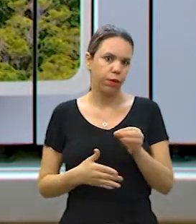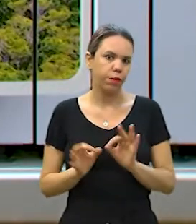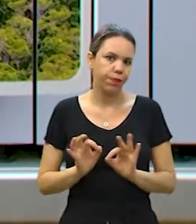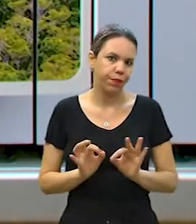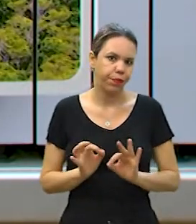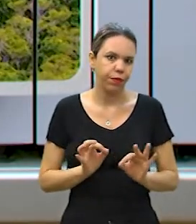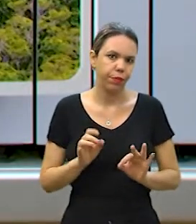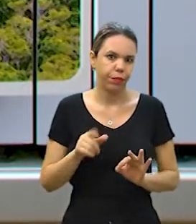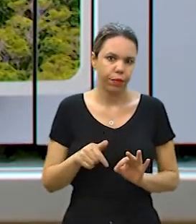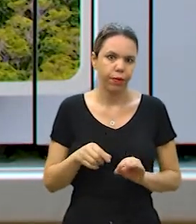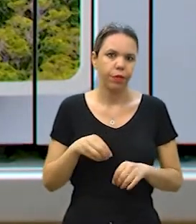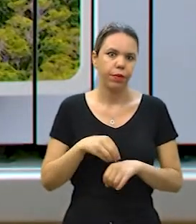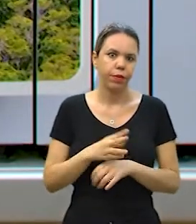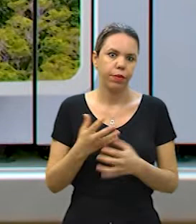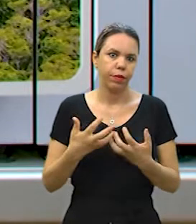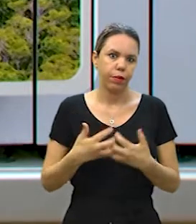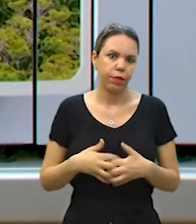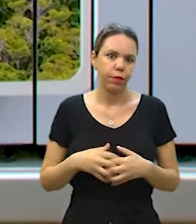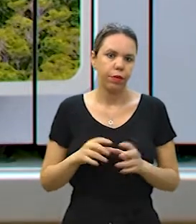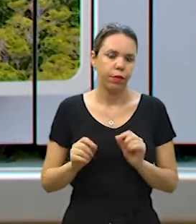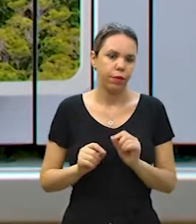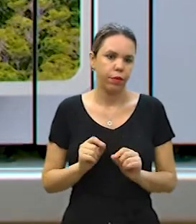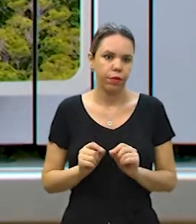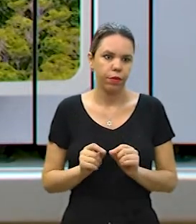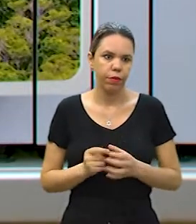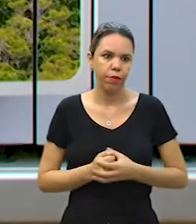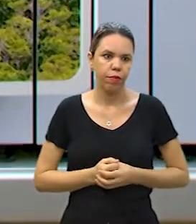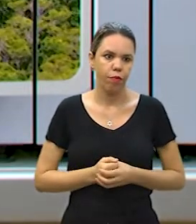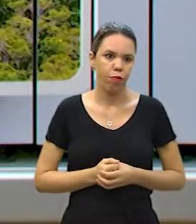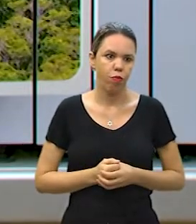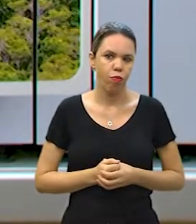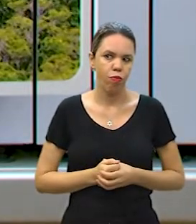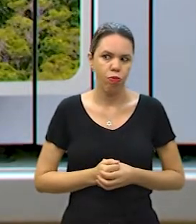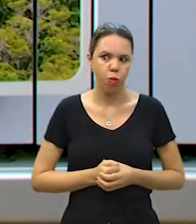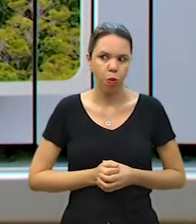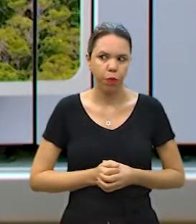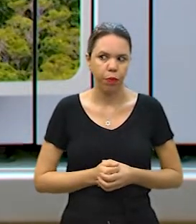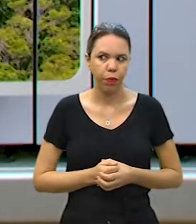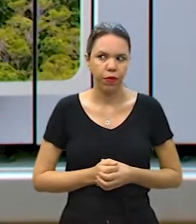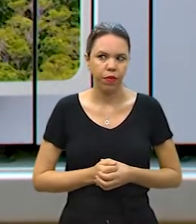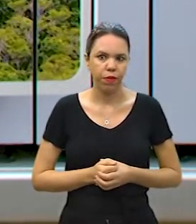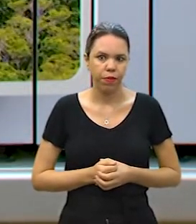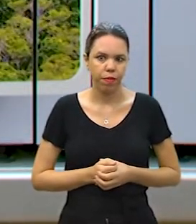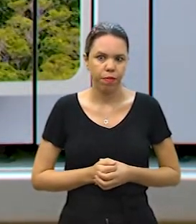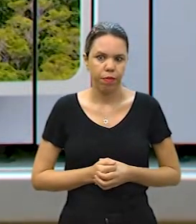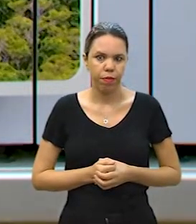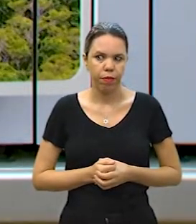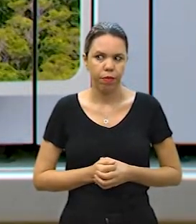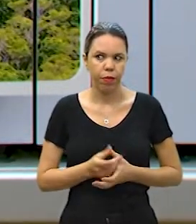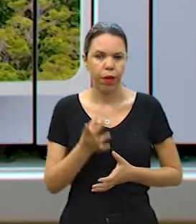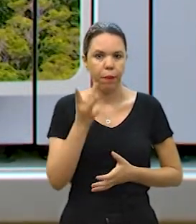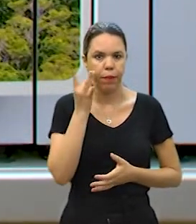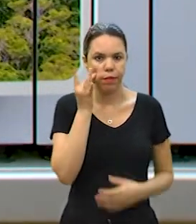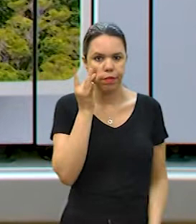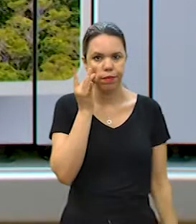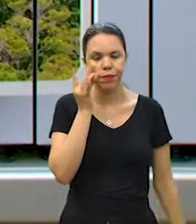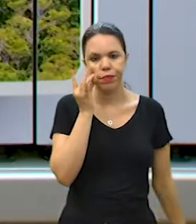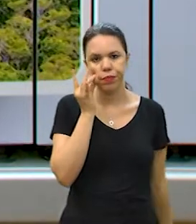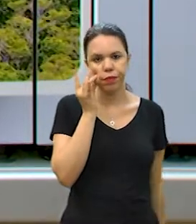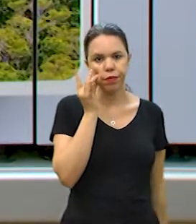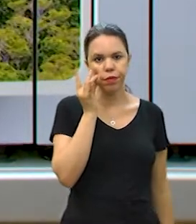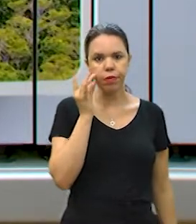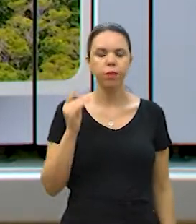regular. Porque isso está refletido, inclusive, no seguinte, a